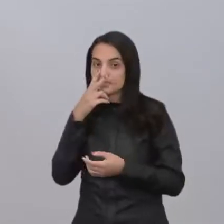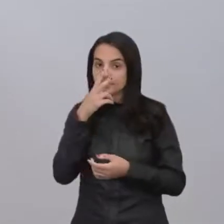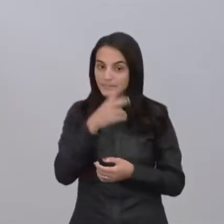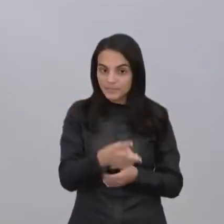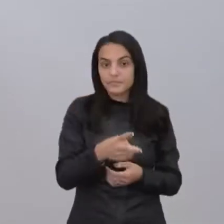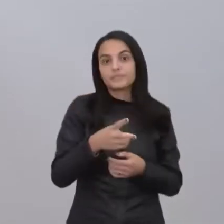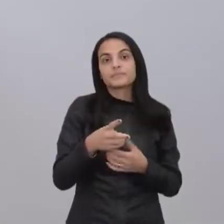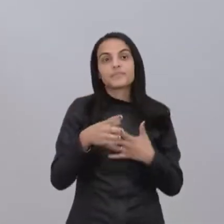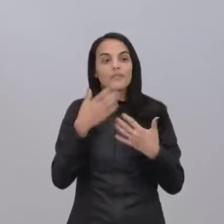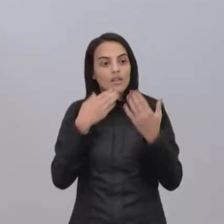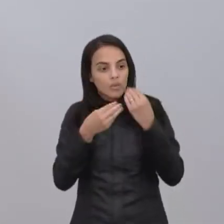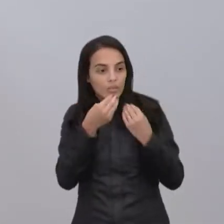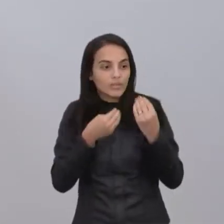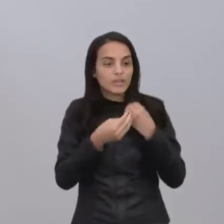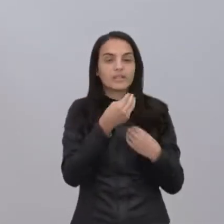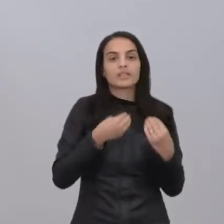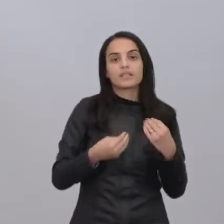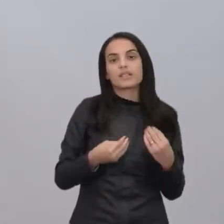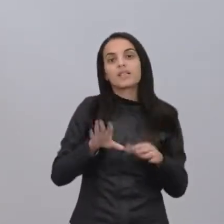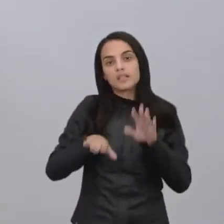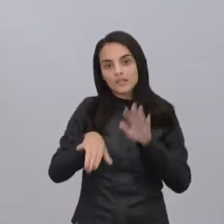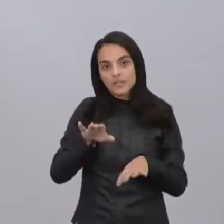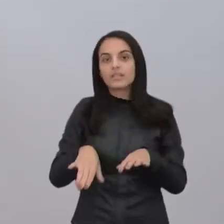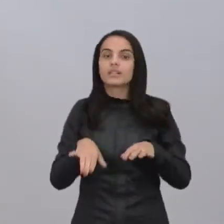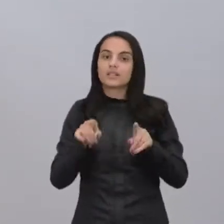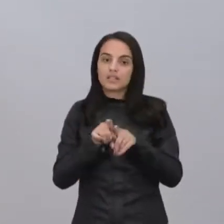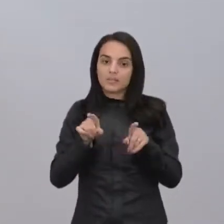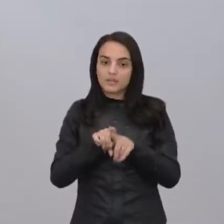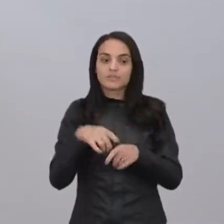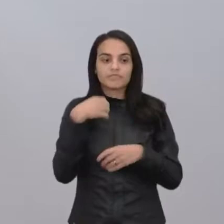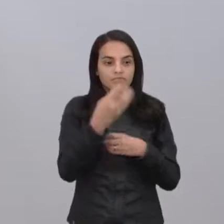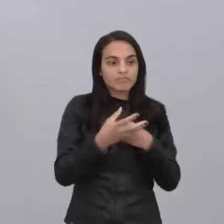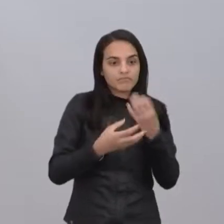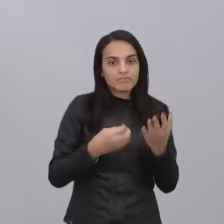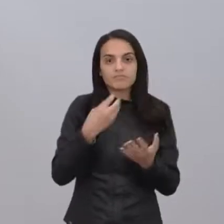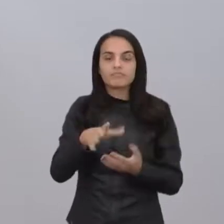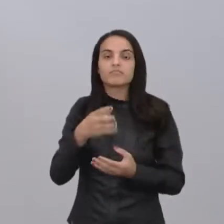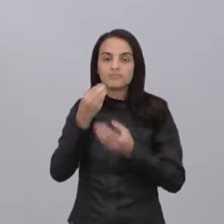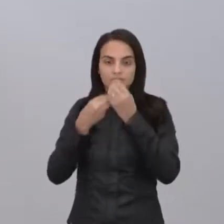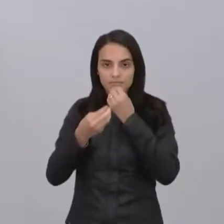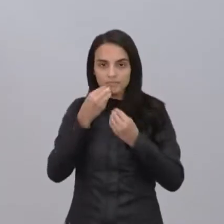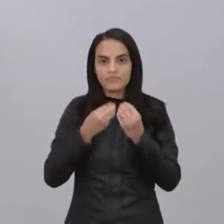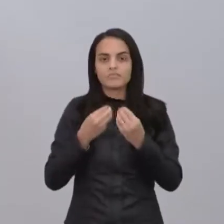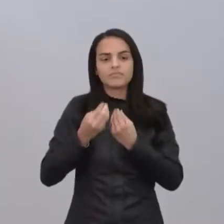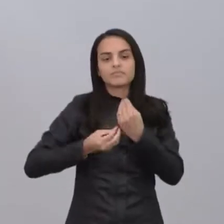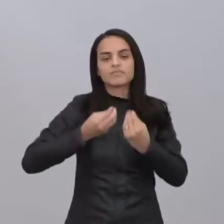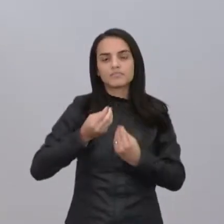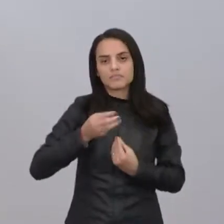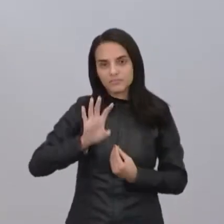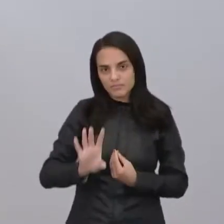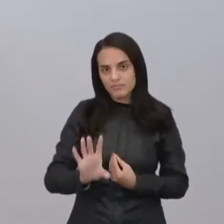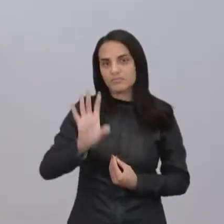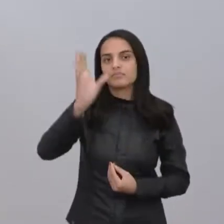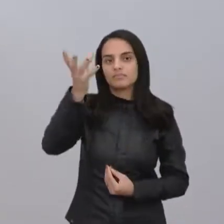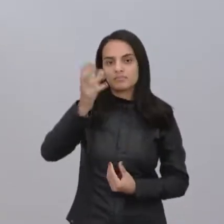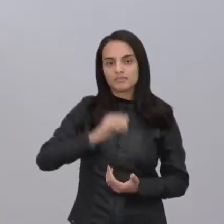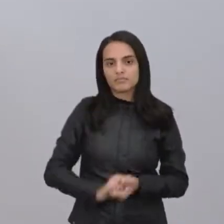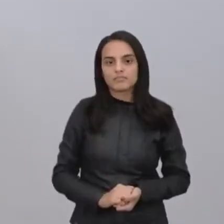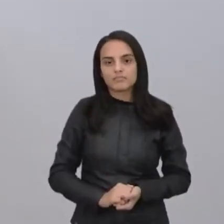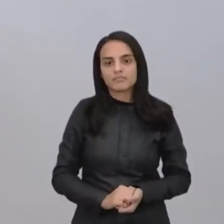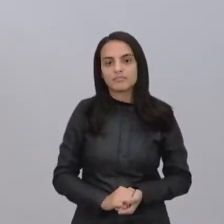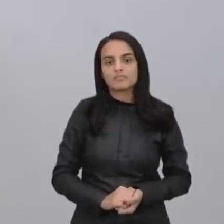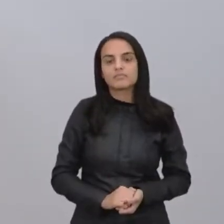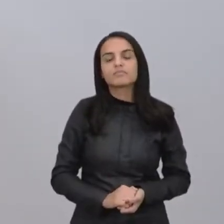de alimentos e muitas vezes também para exportação de alimentos. E aí, como que acontece então essa exposição